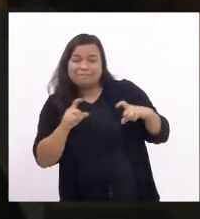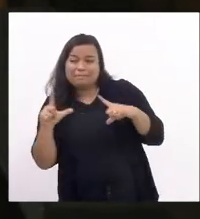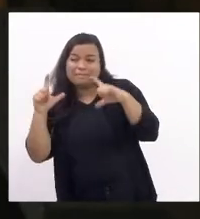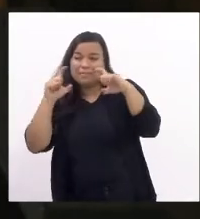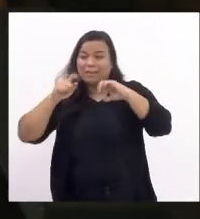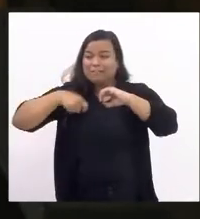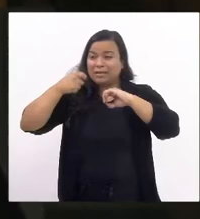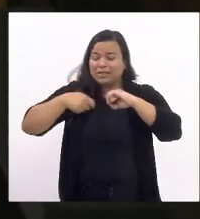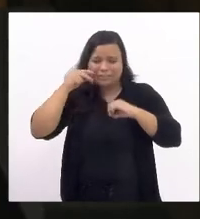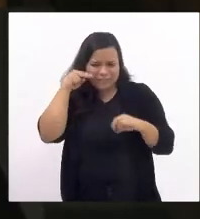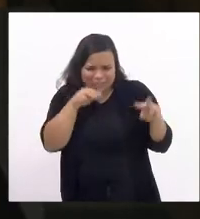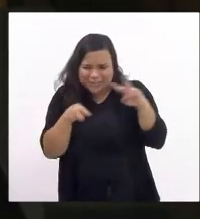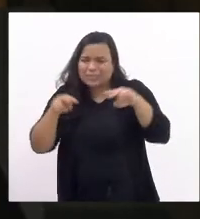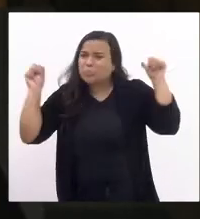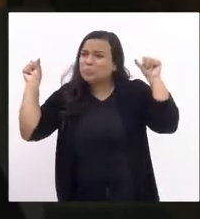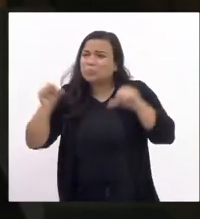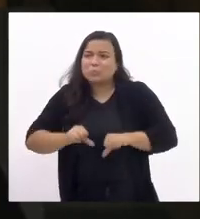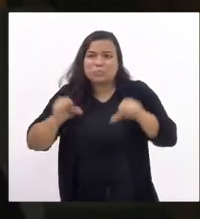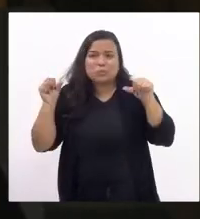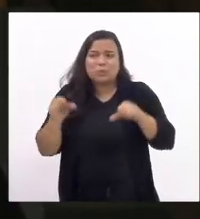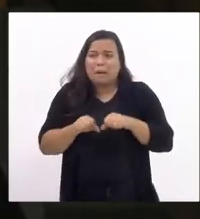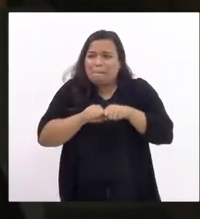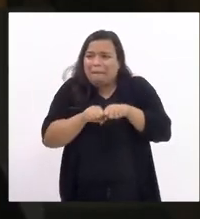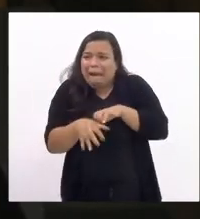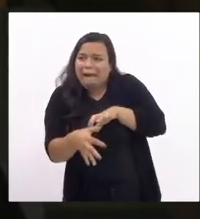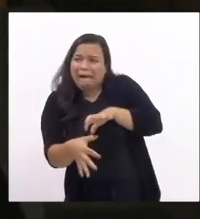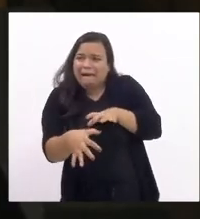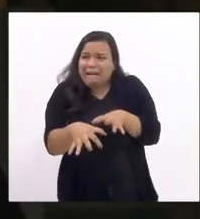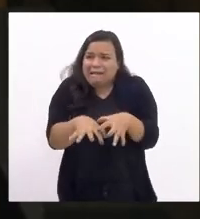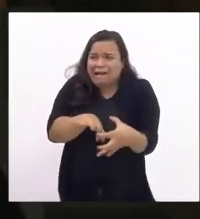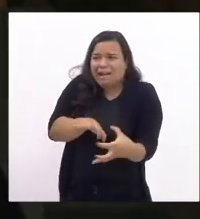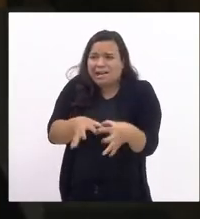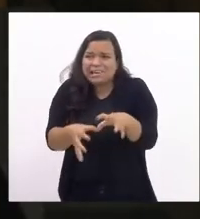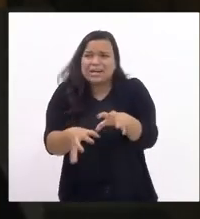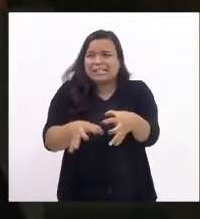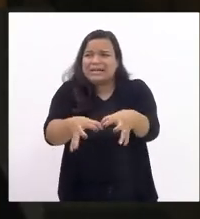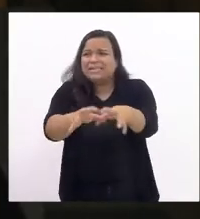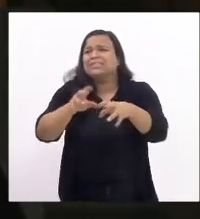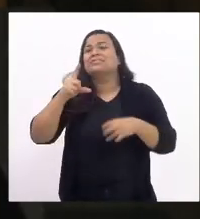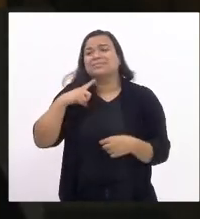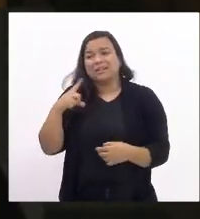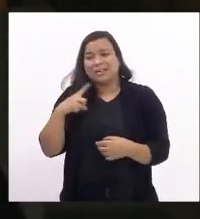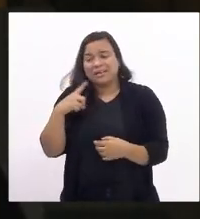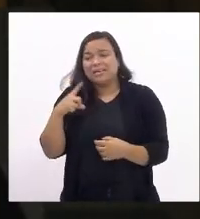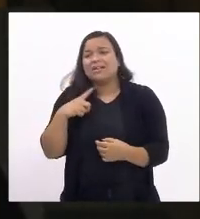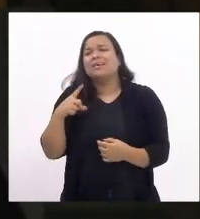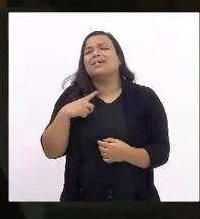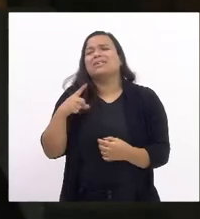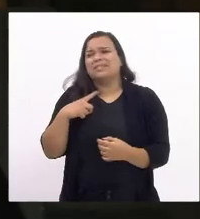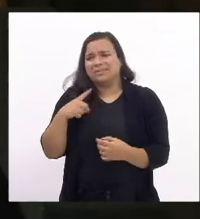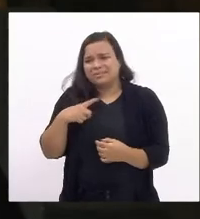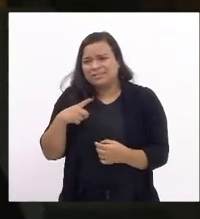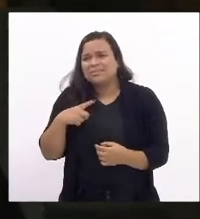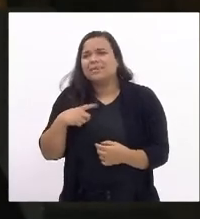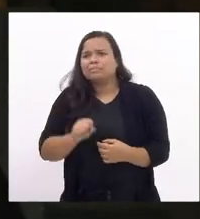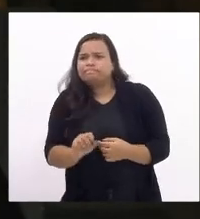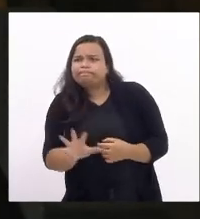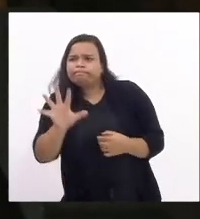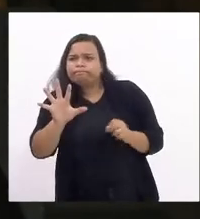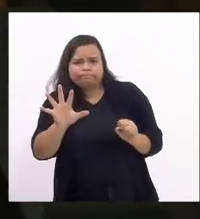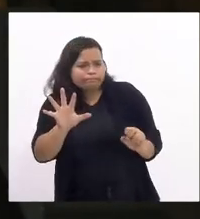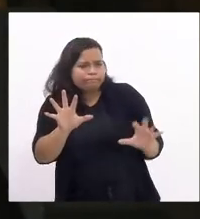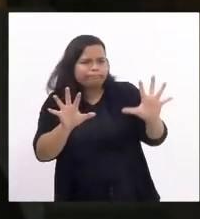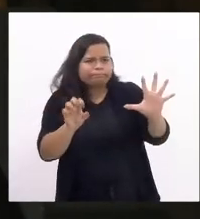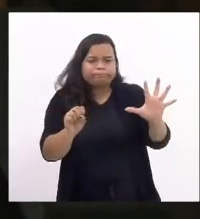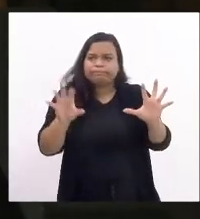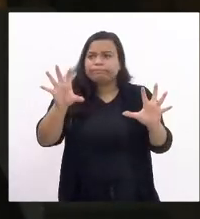em diversos pontos, comidas as armaduras pelas corrosões em alto